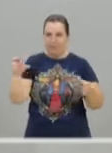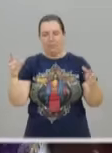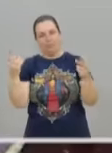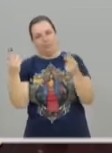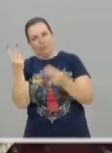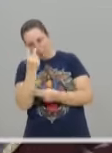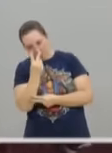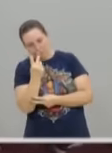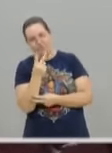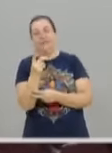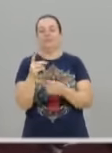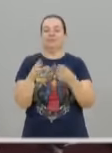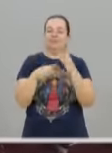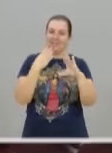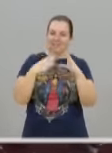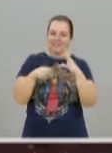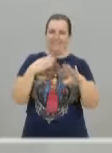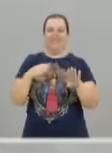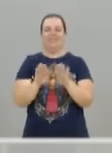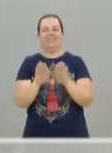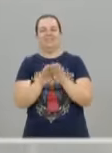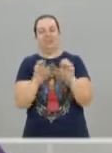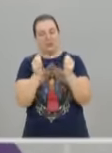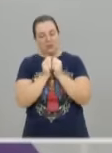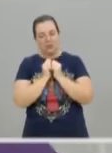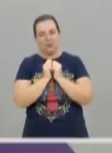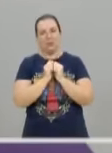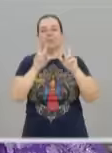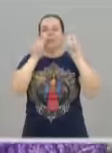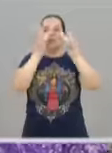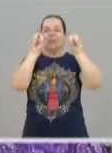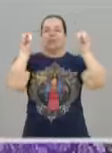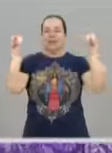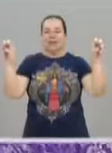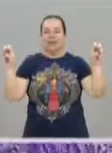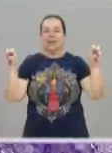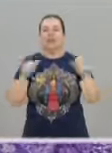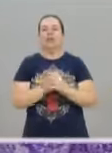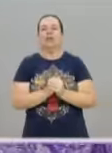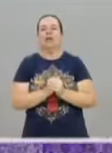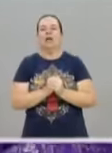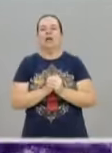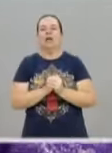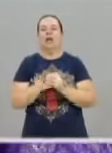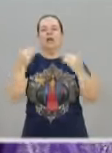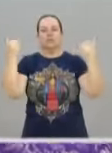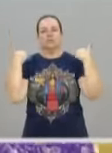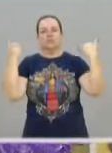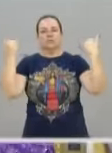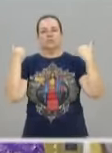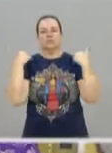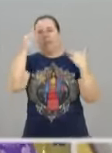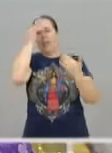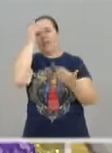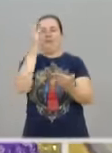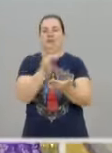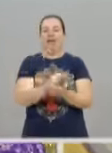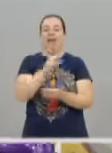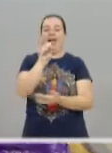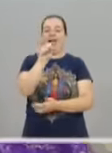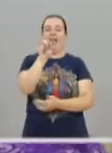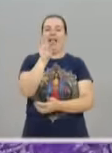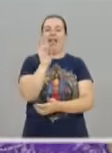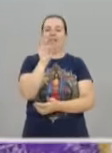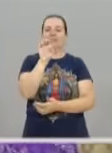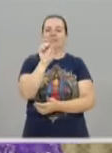standup católico e o tema atleta da fé e me puseram para fazer uma escalada